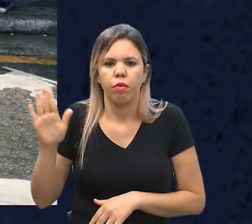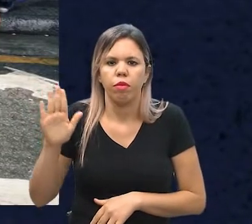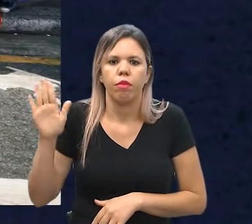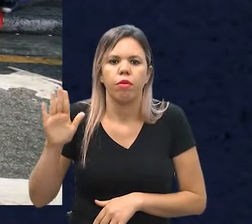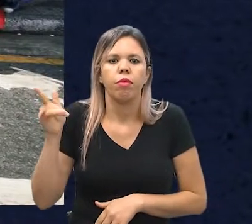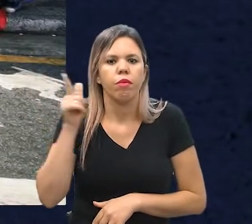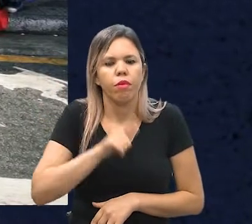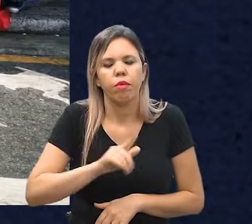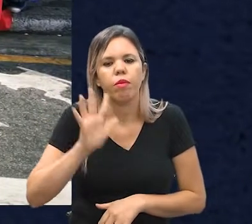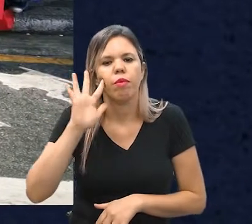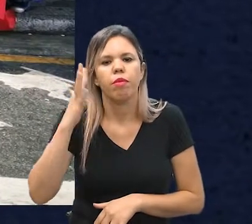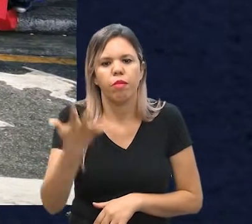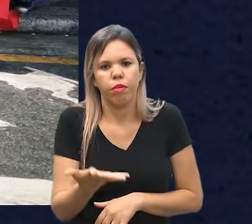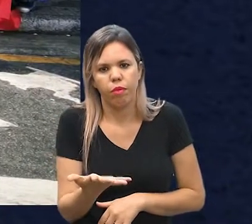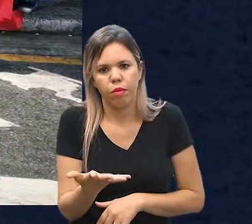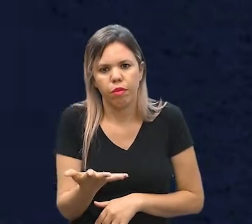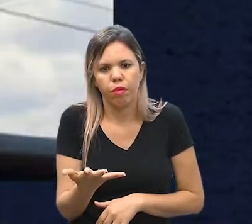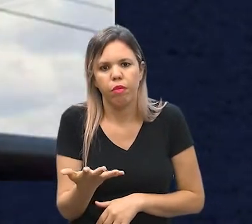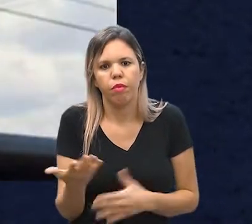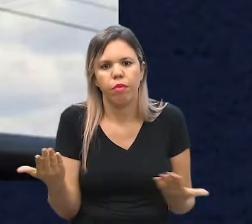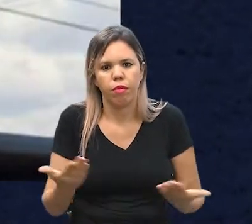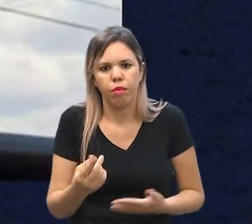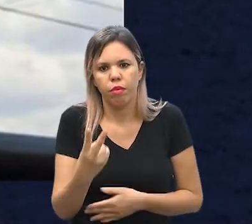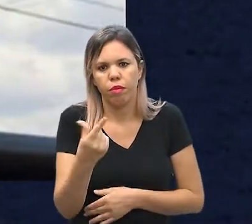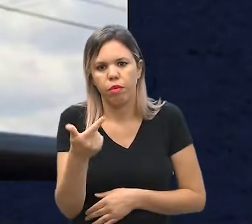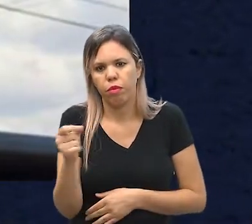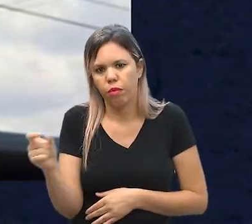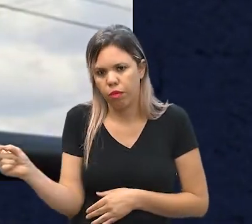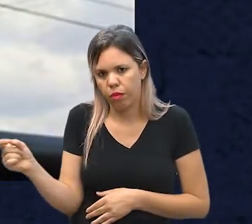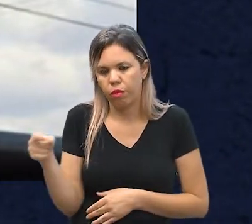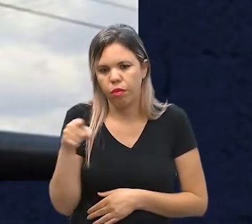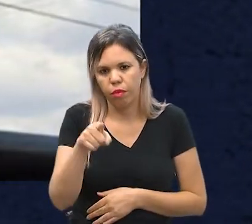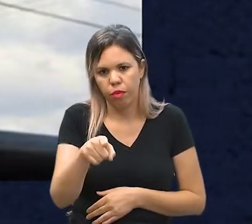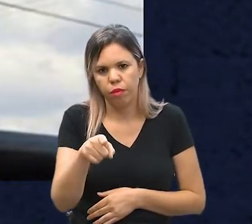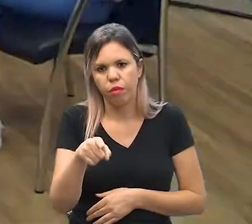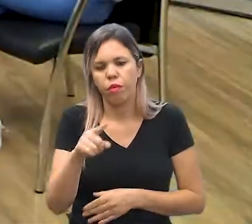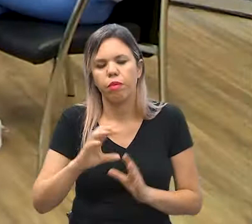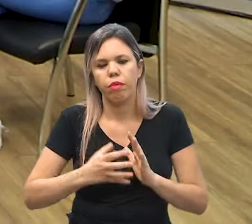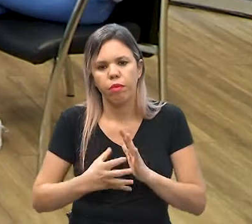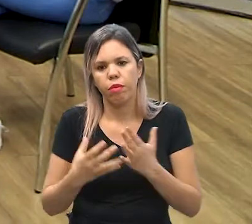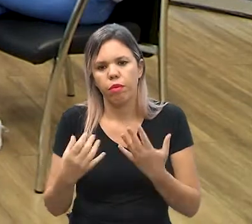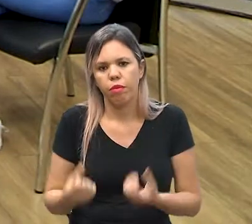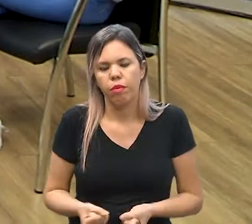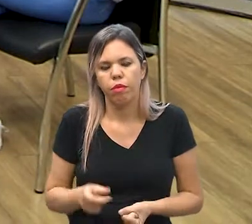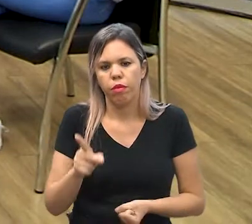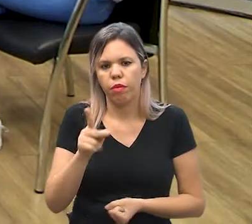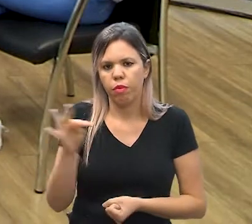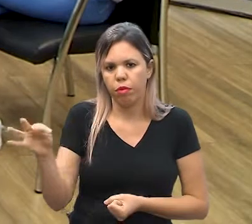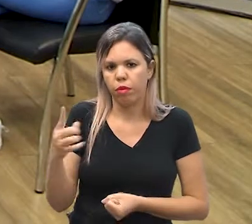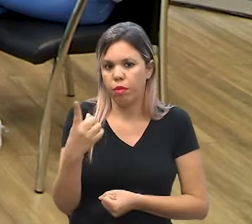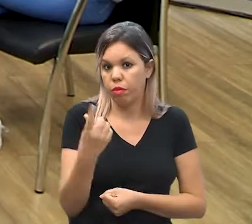e conseguir o resultado da eleição agora em 2020. Quando você se filiou ao PT aos 16 anos de